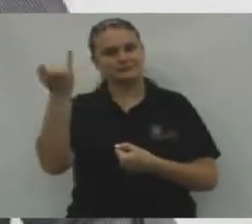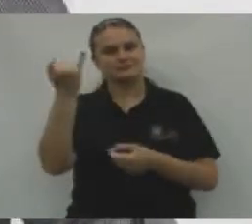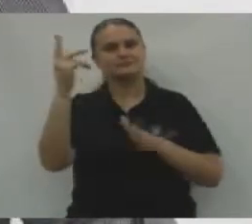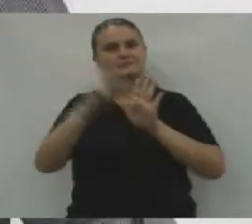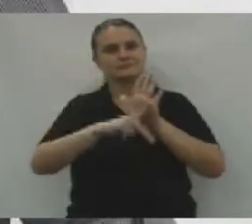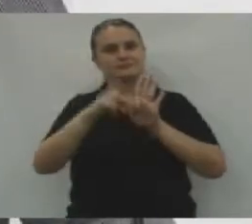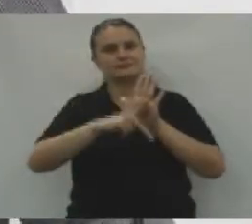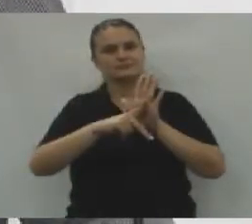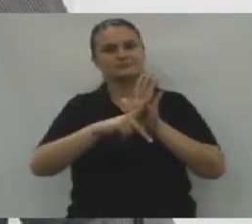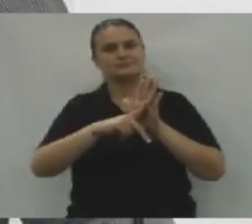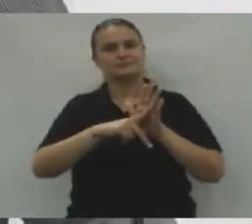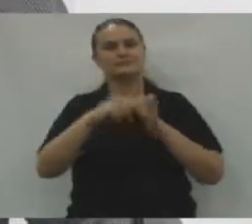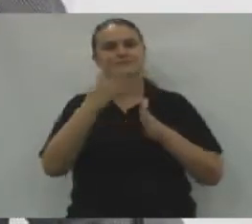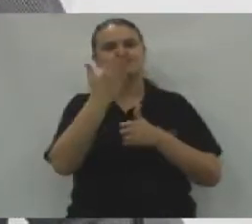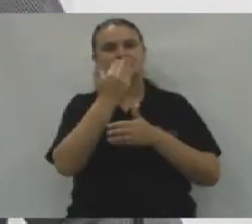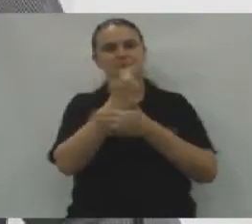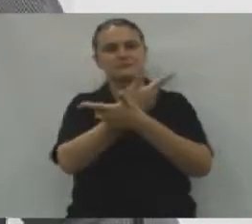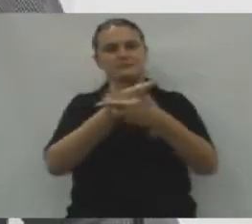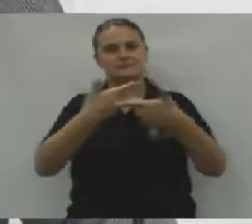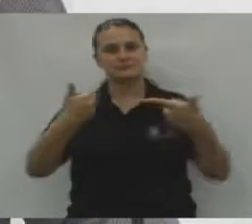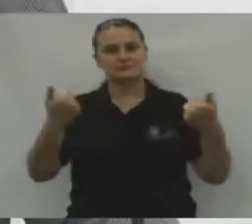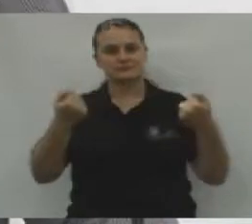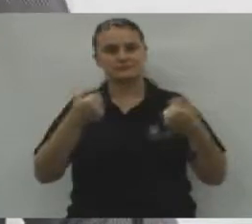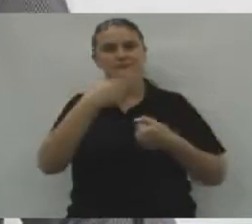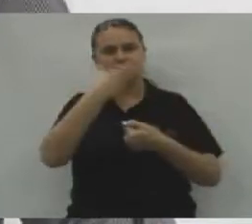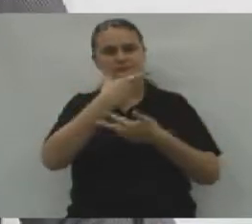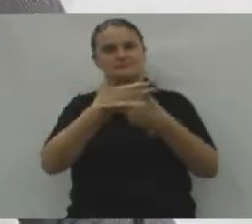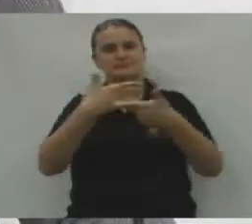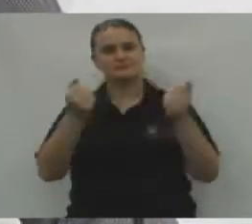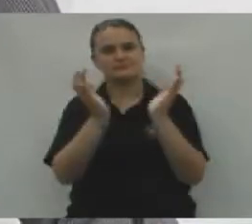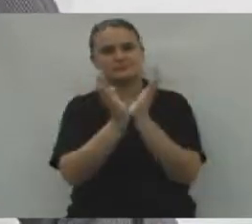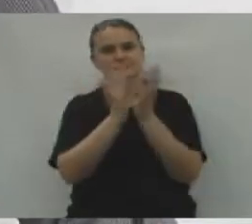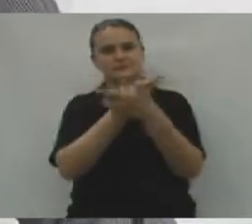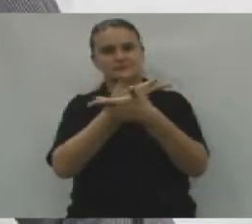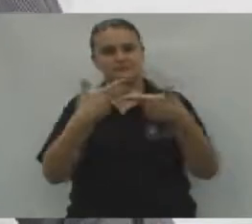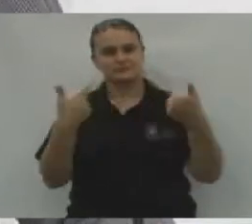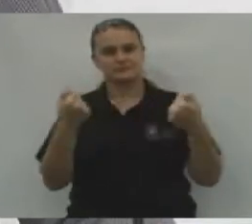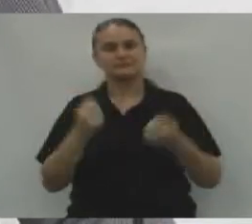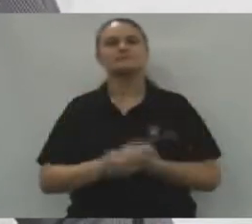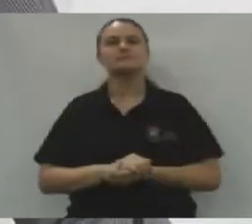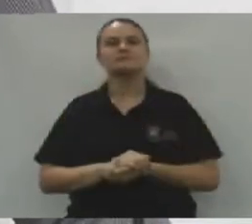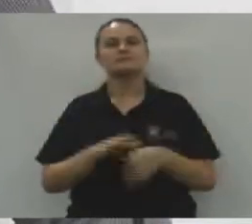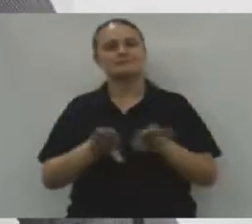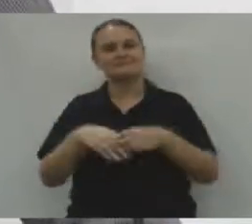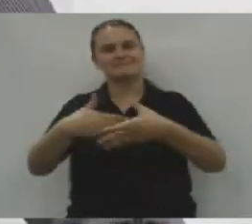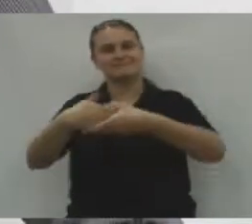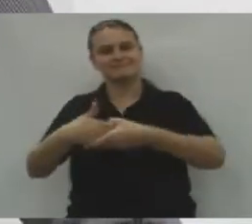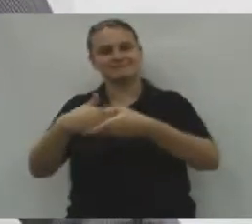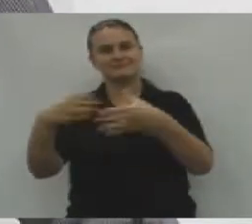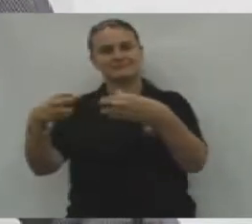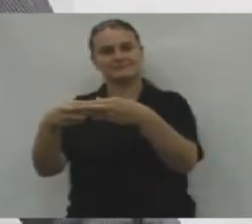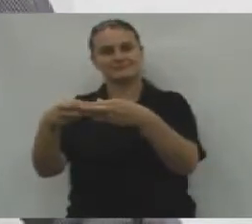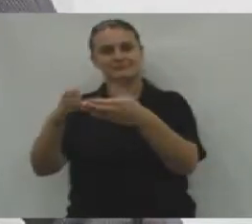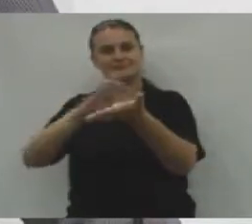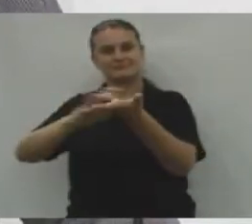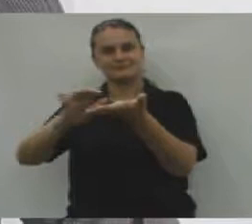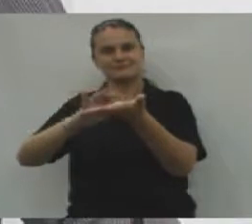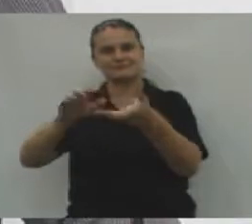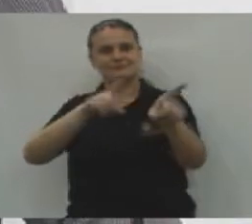projeto Hortifruticultura do Vale do Iguaçu. Também cumprimento a equipe da Secretaria da